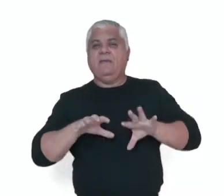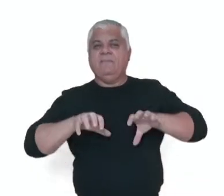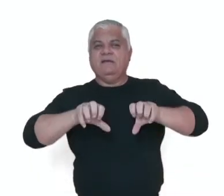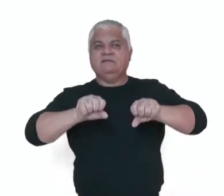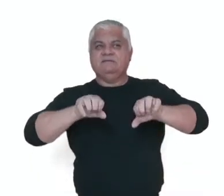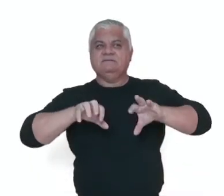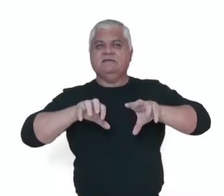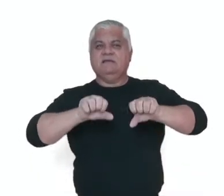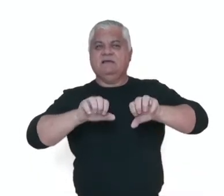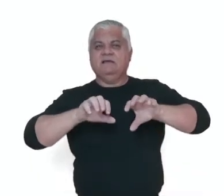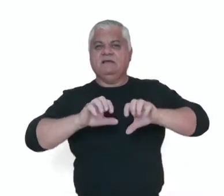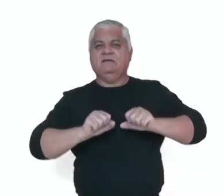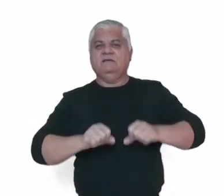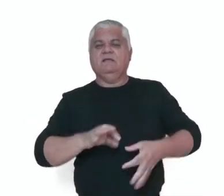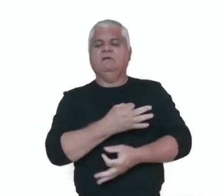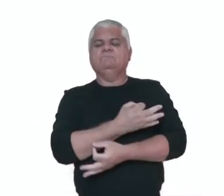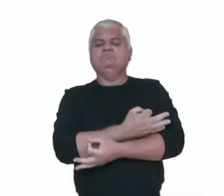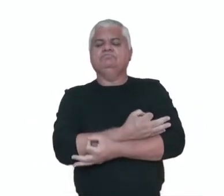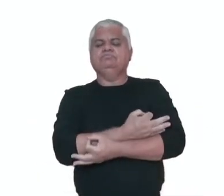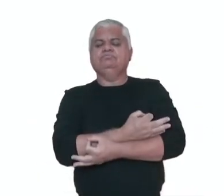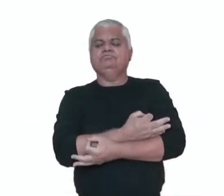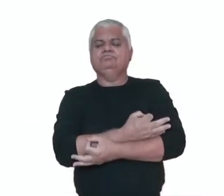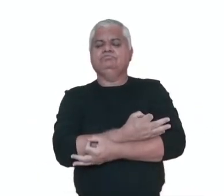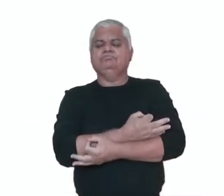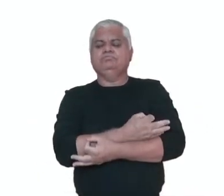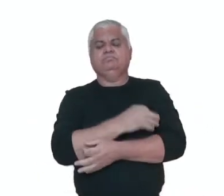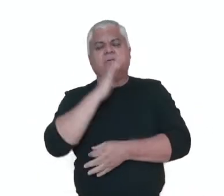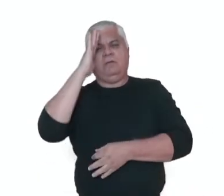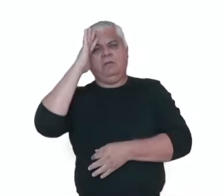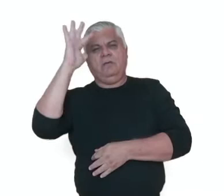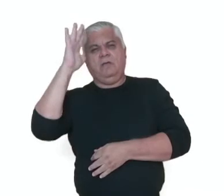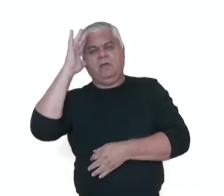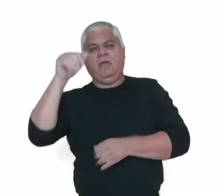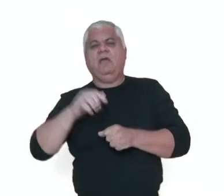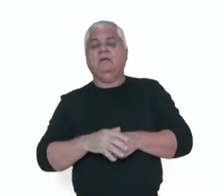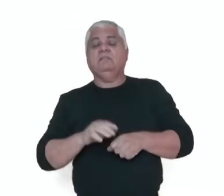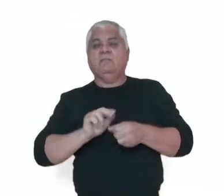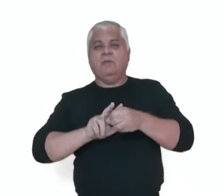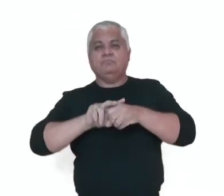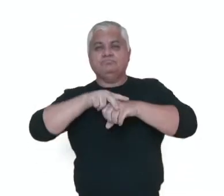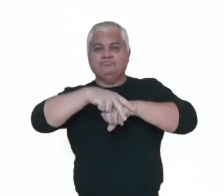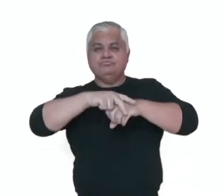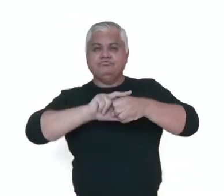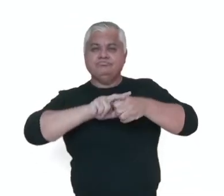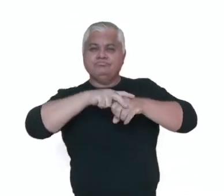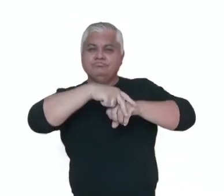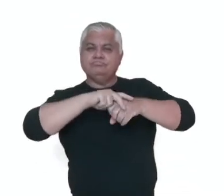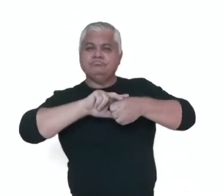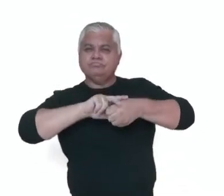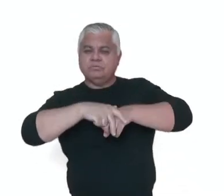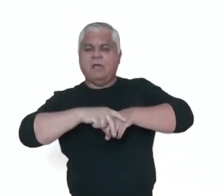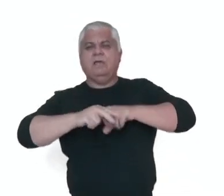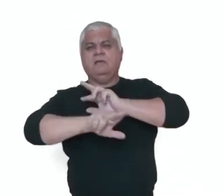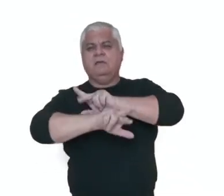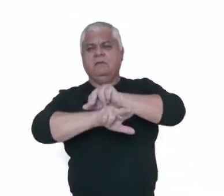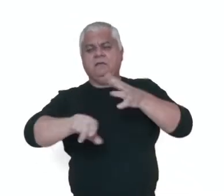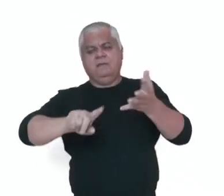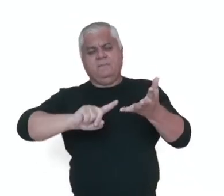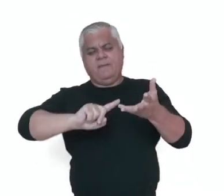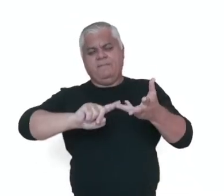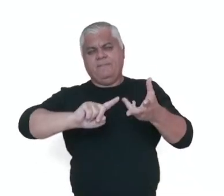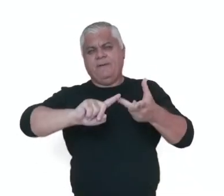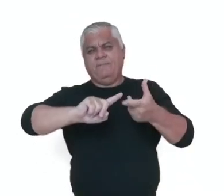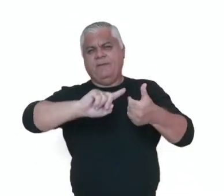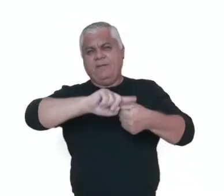massagem, meditação, yoga, tai chi e o pilates. São todos exemplos de modalidades ginásticas